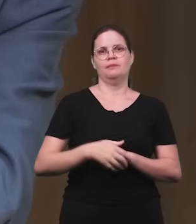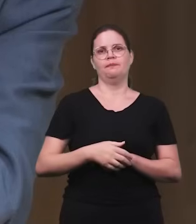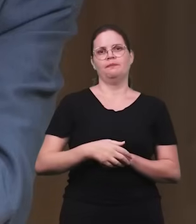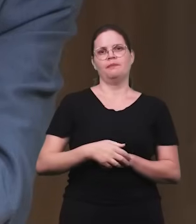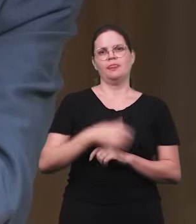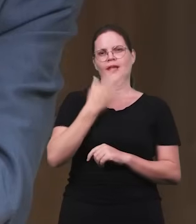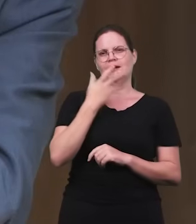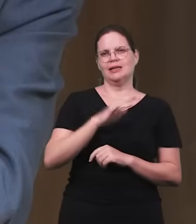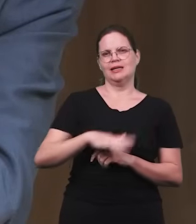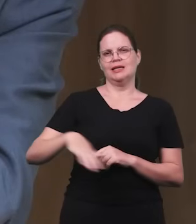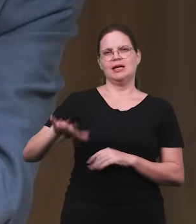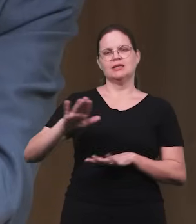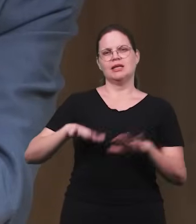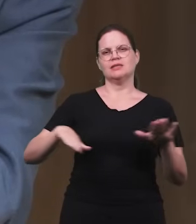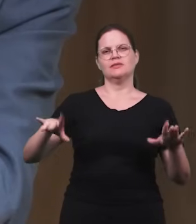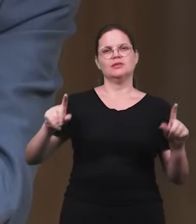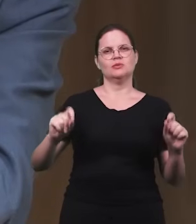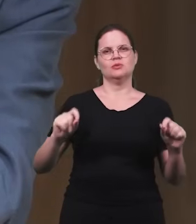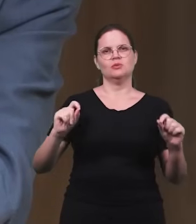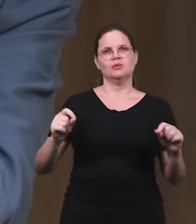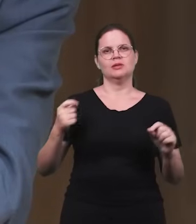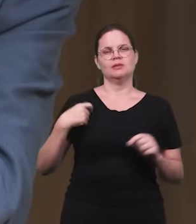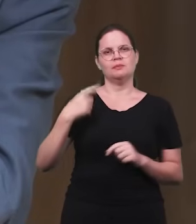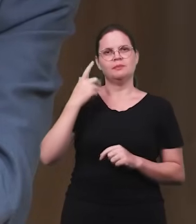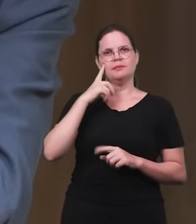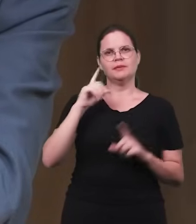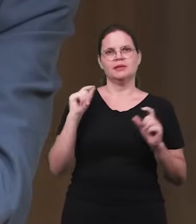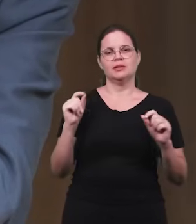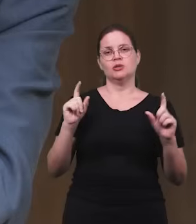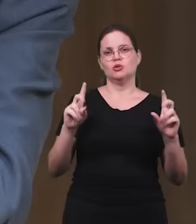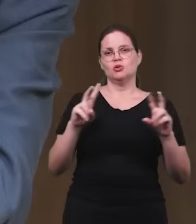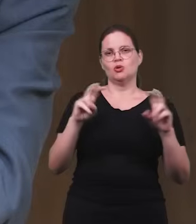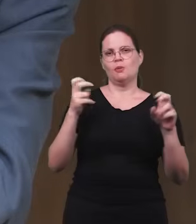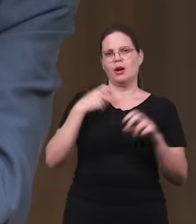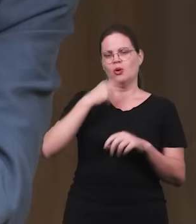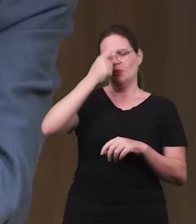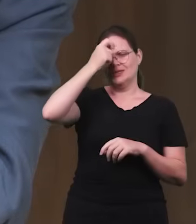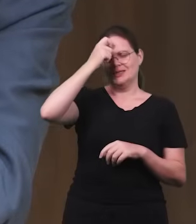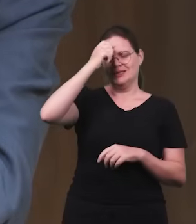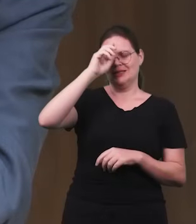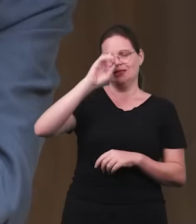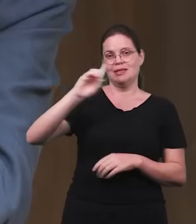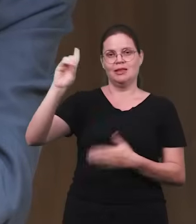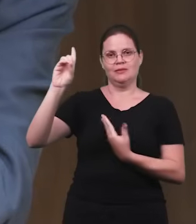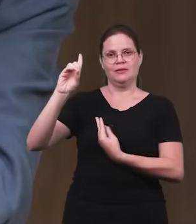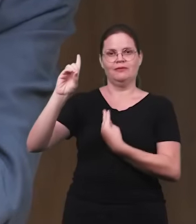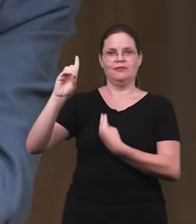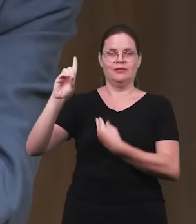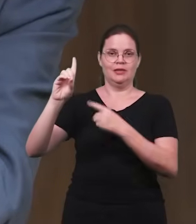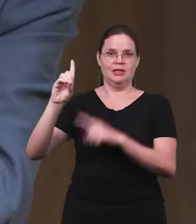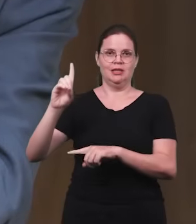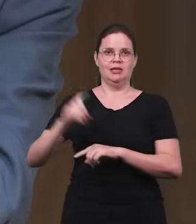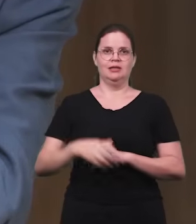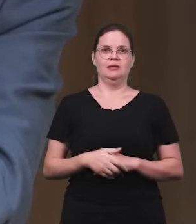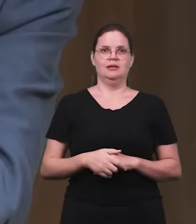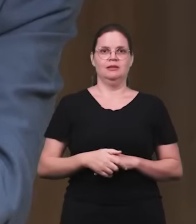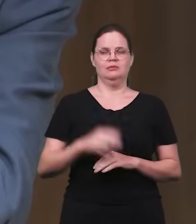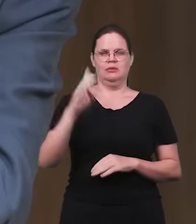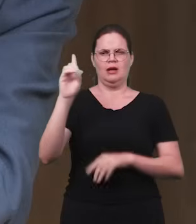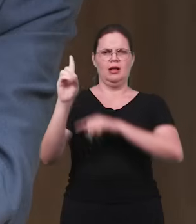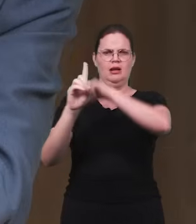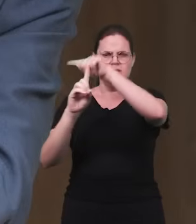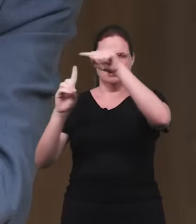criança, eu acho que o temor está ligado a conseguir gerar na criança essa consciência que esse Deus existe. Exatamente. Que ele é Isso aí. santo, Que né? ele